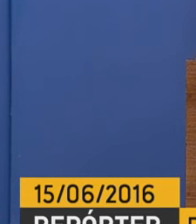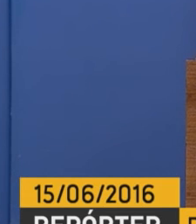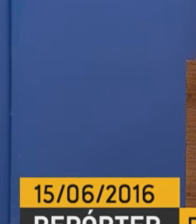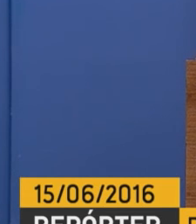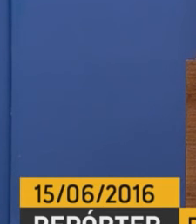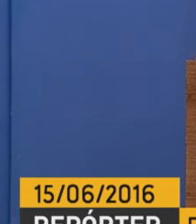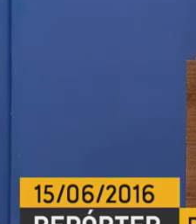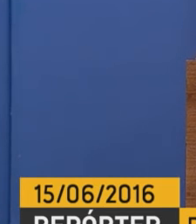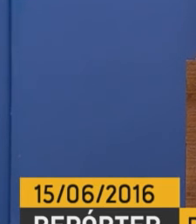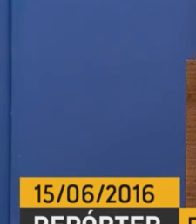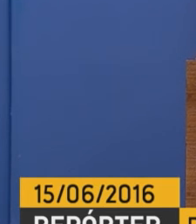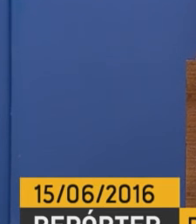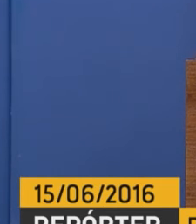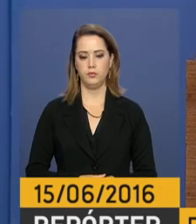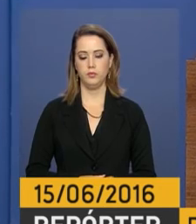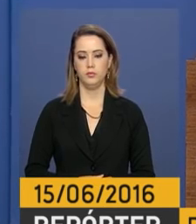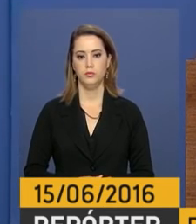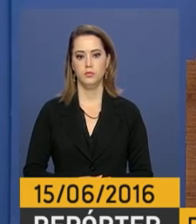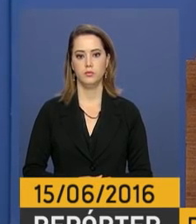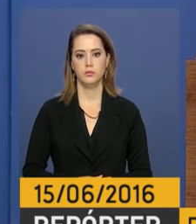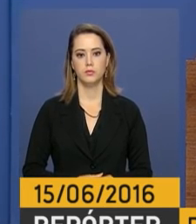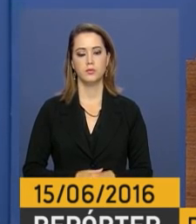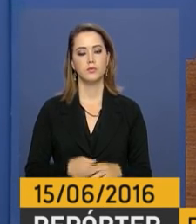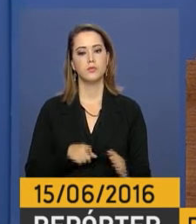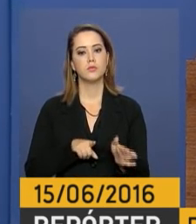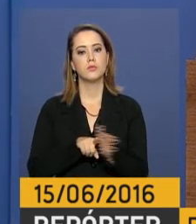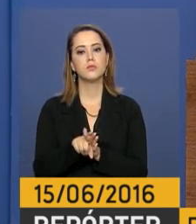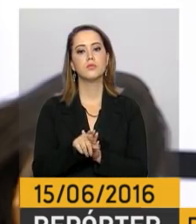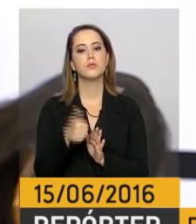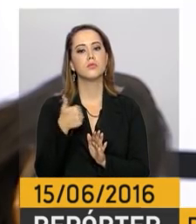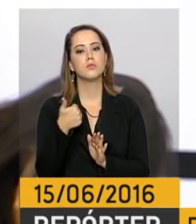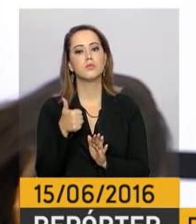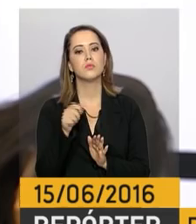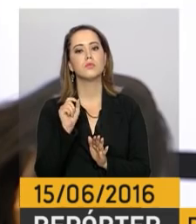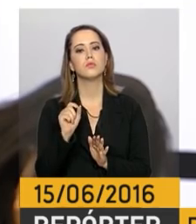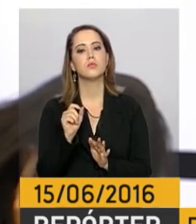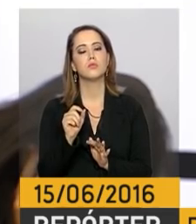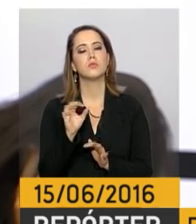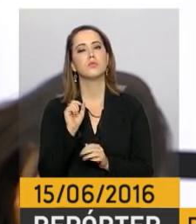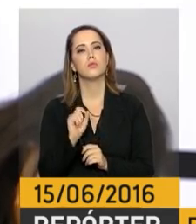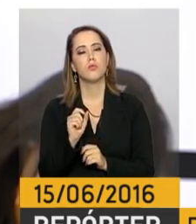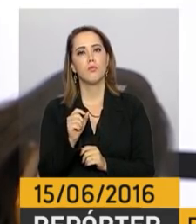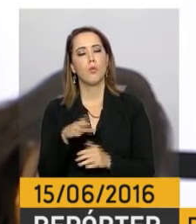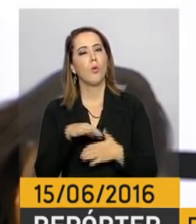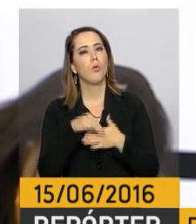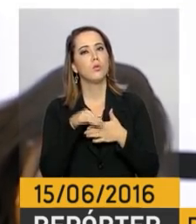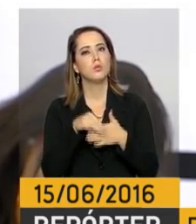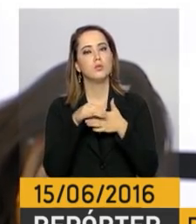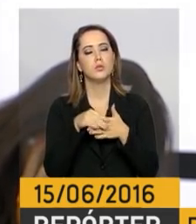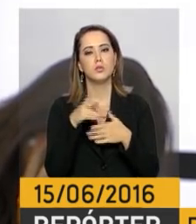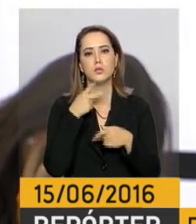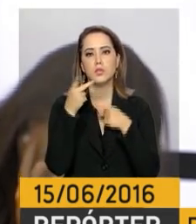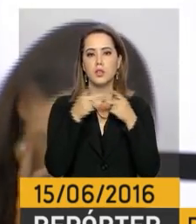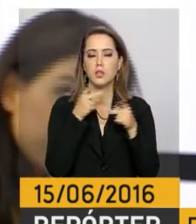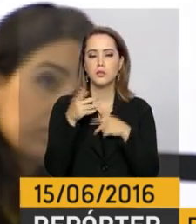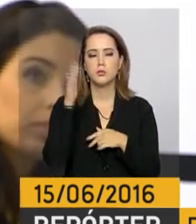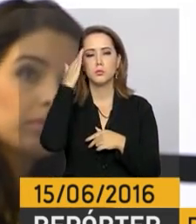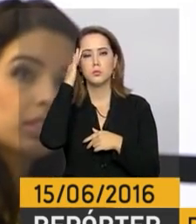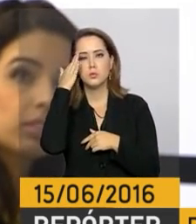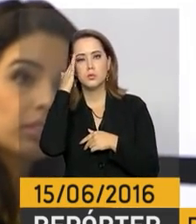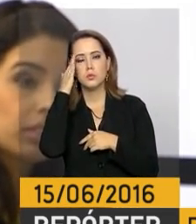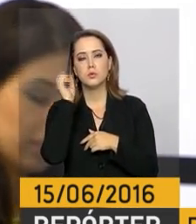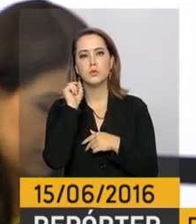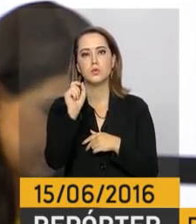deixa ficar pro senhor ouvir melhor aqui. Primeiro, uma questão técnica. Os líderes saíram falando, tinham entendido da proposta que a